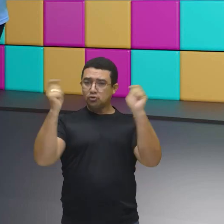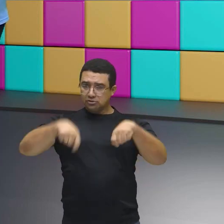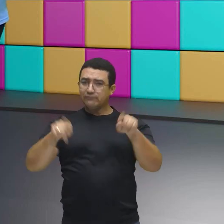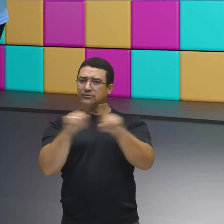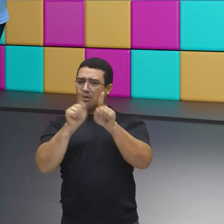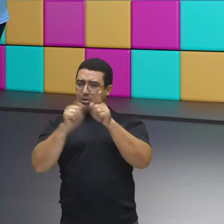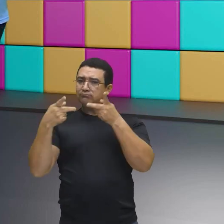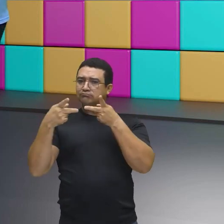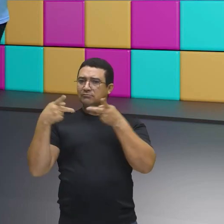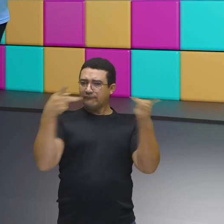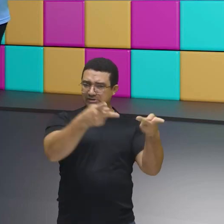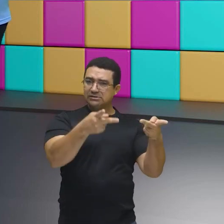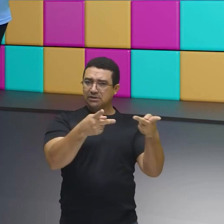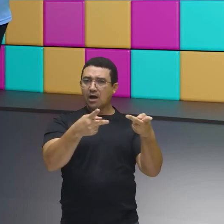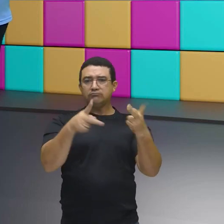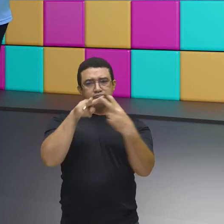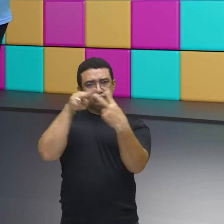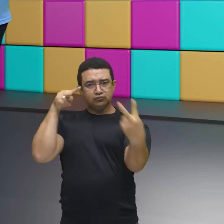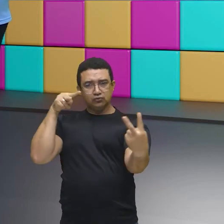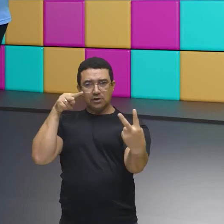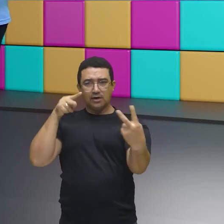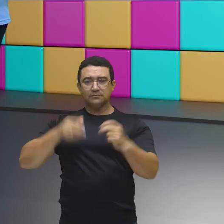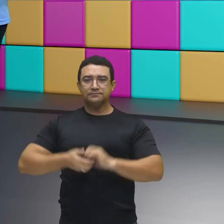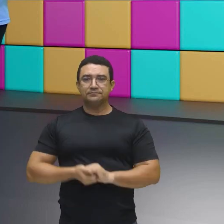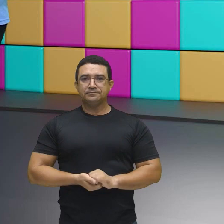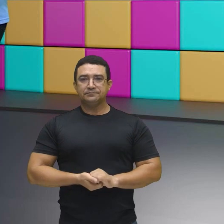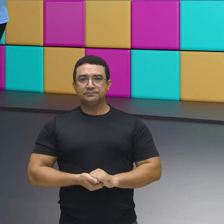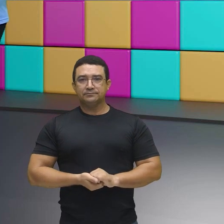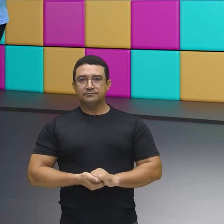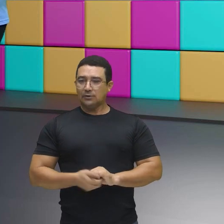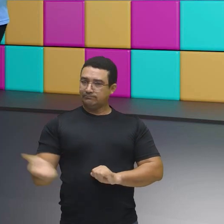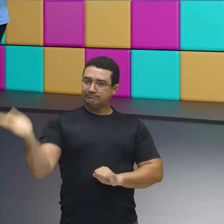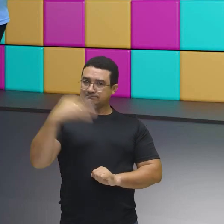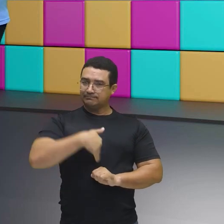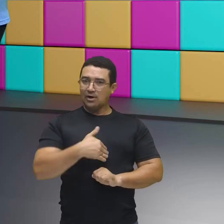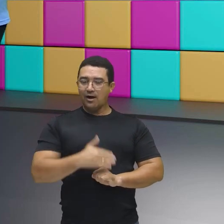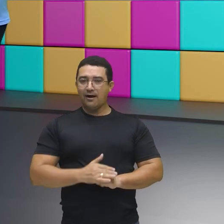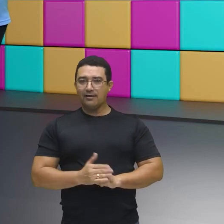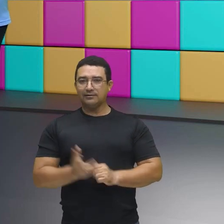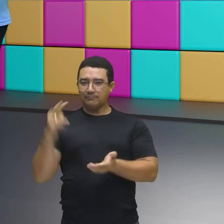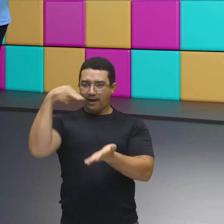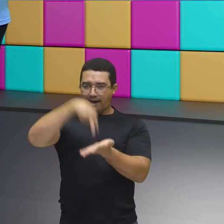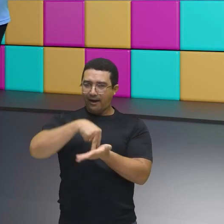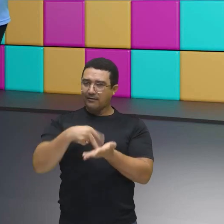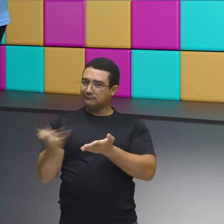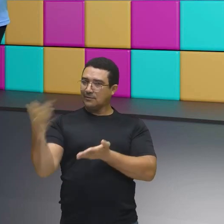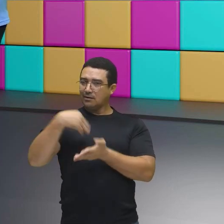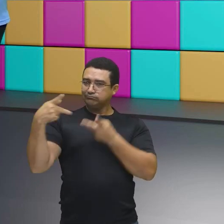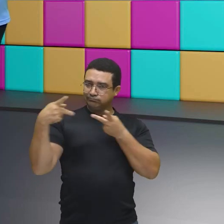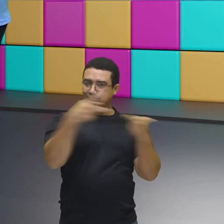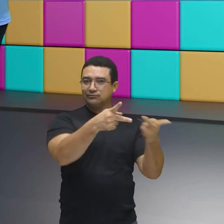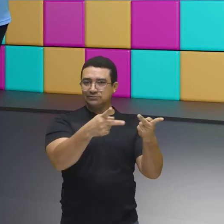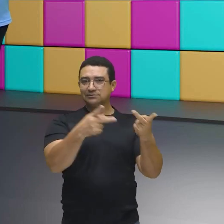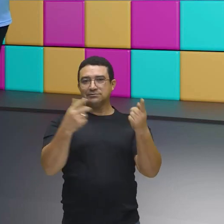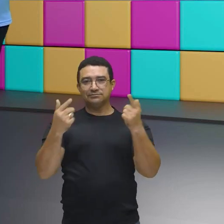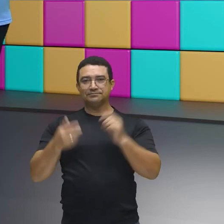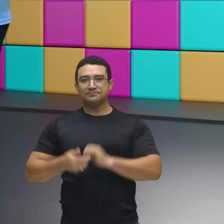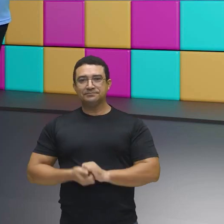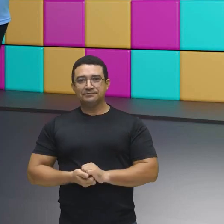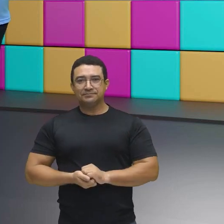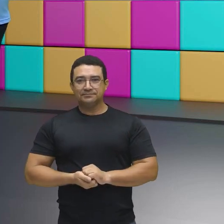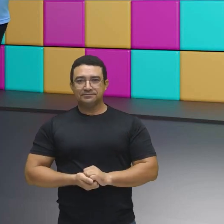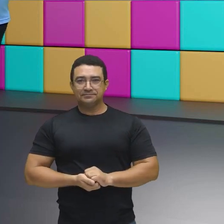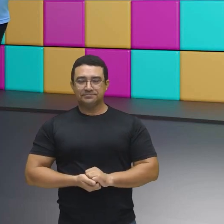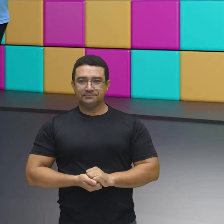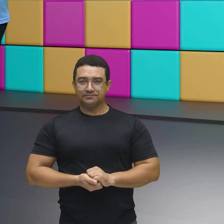visita virtual. Vamos lá fazer essa visita? Convidam todos, vamos lá, levantem da cadeira, levantem do sofá, da cama e vamos fazer